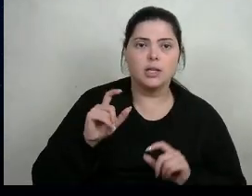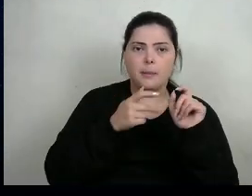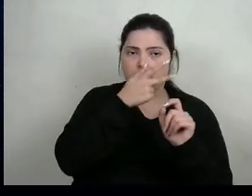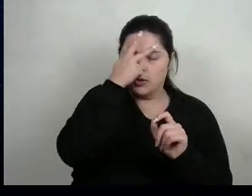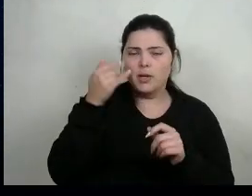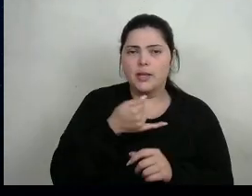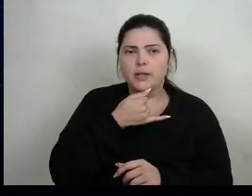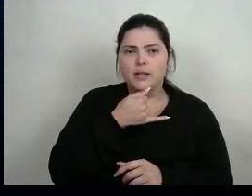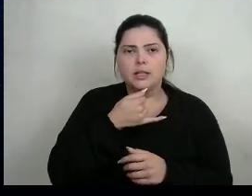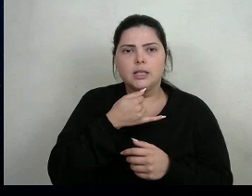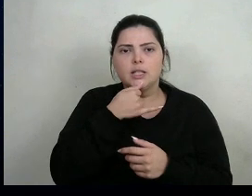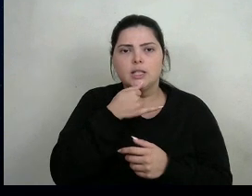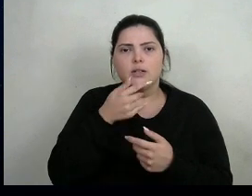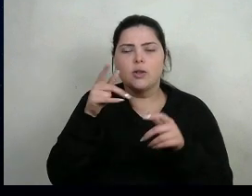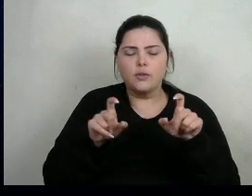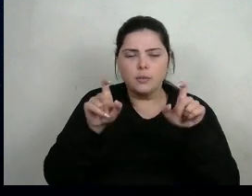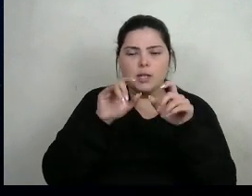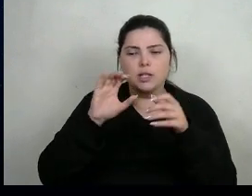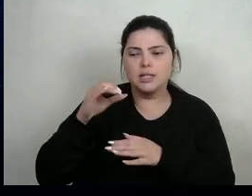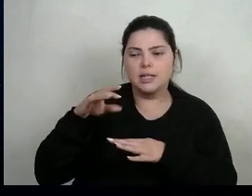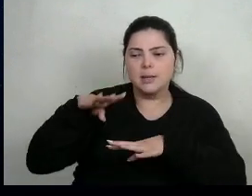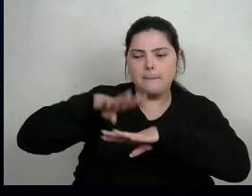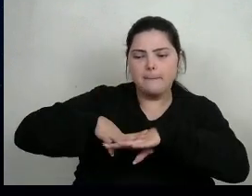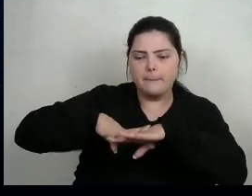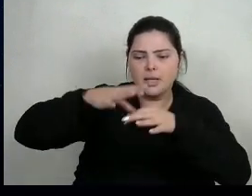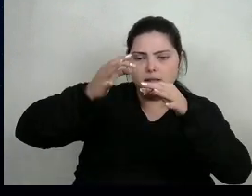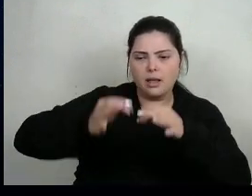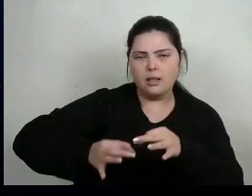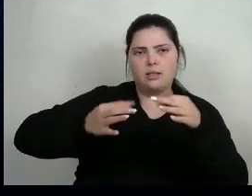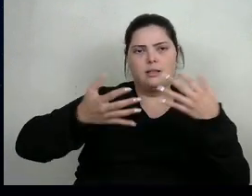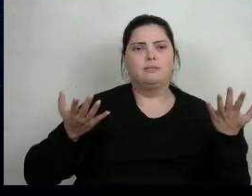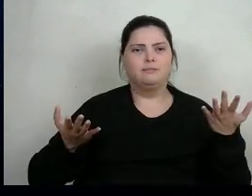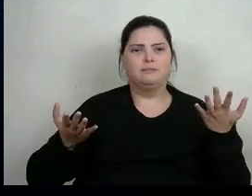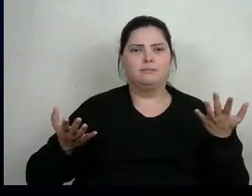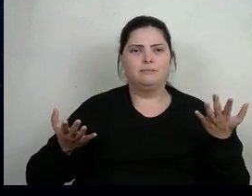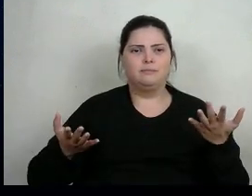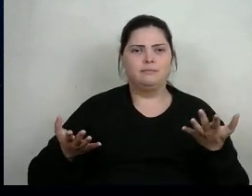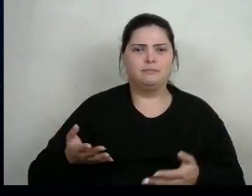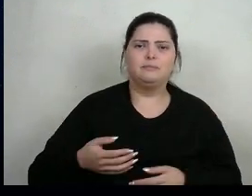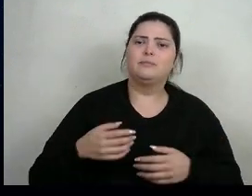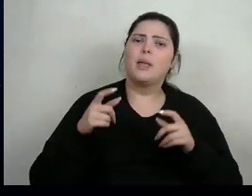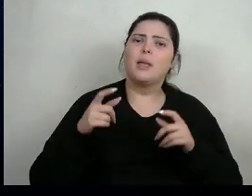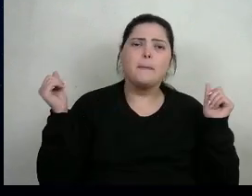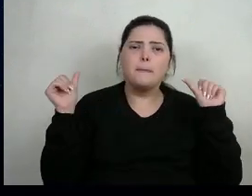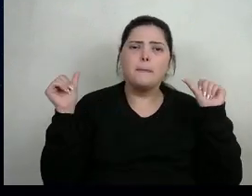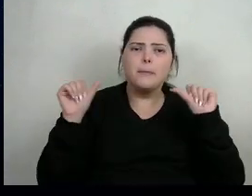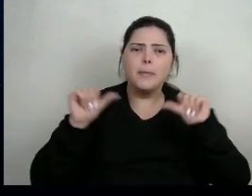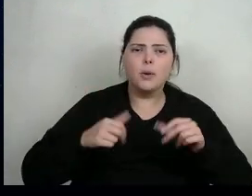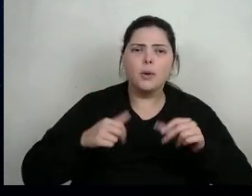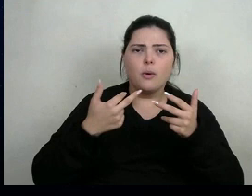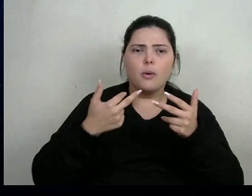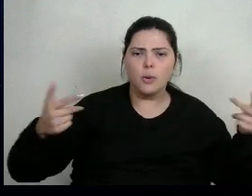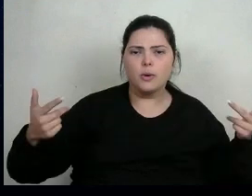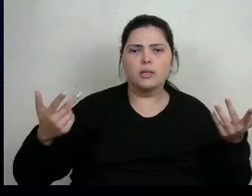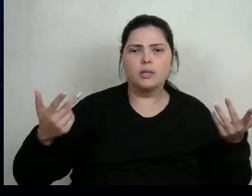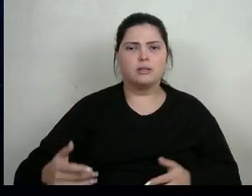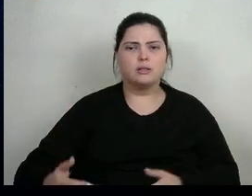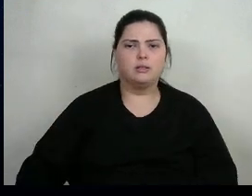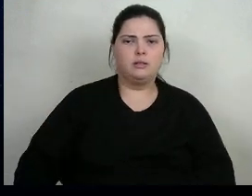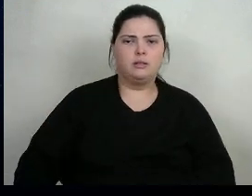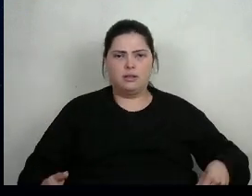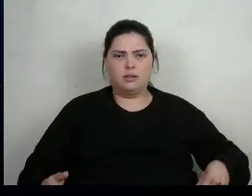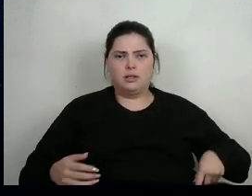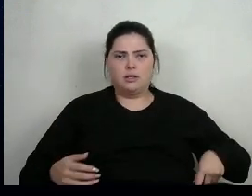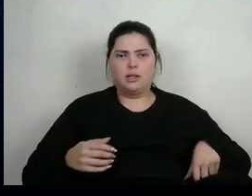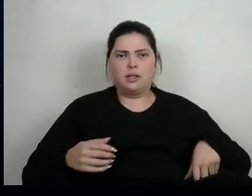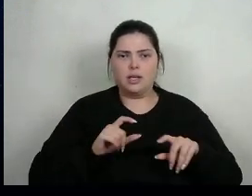que informática é Ciência exata de verdade é uma das piores coisas que aconteceu para gente porque para quem é leigo no